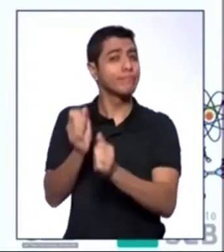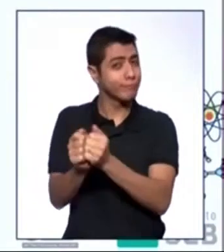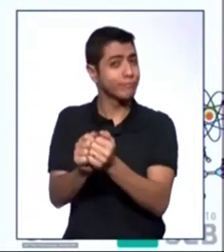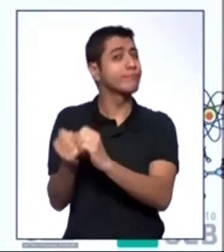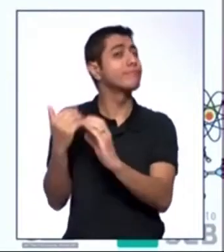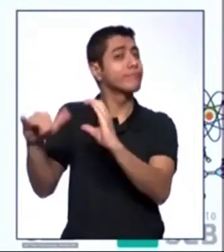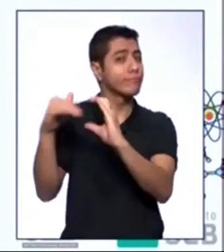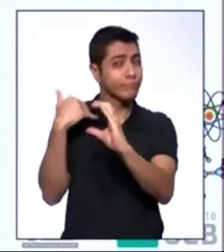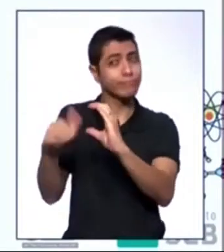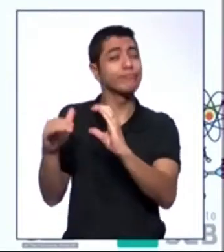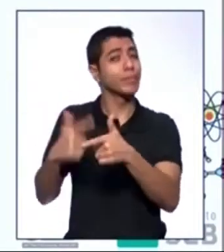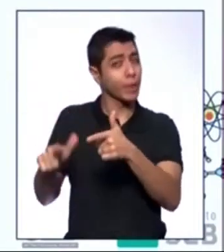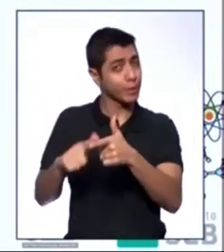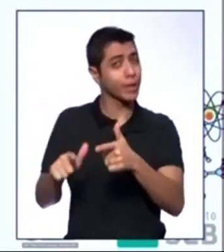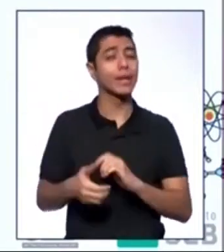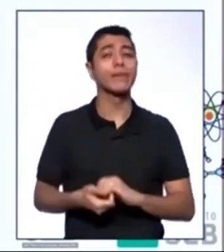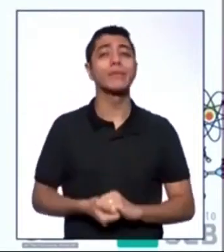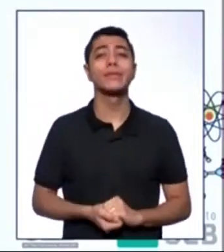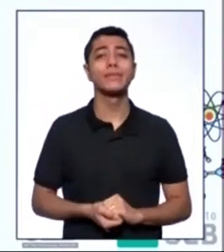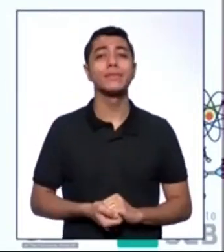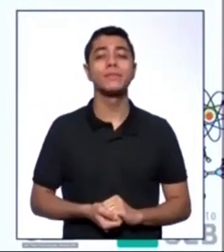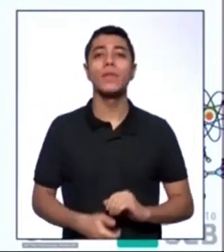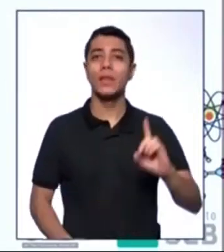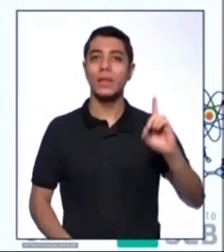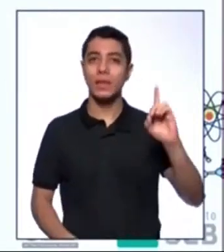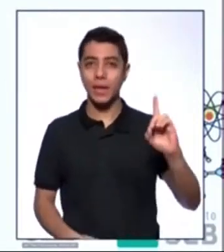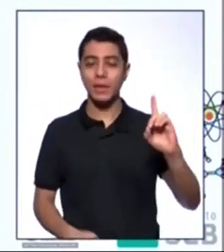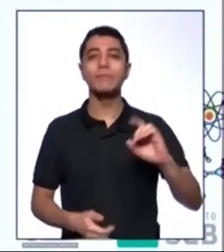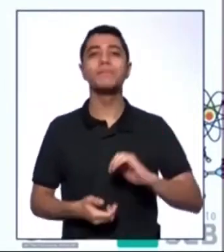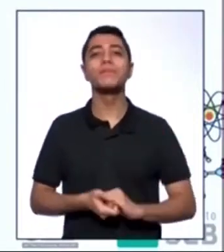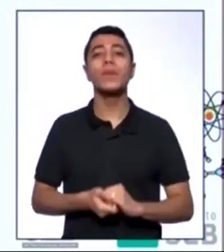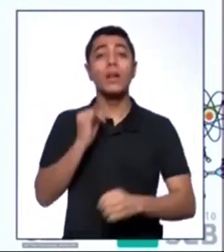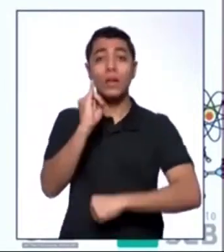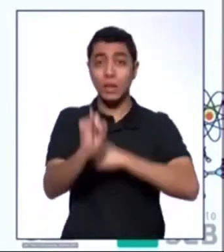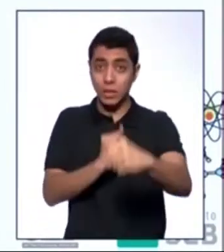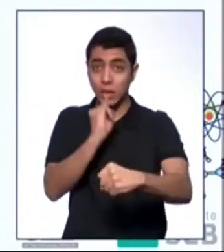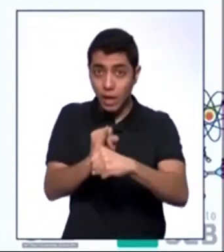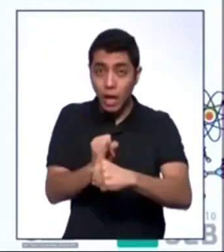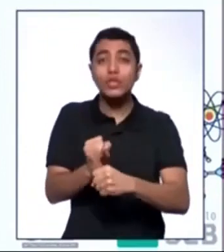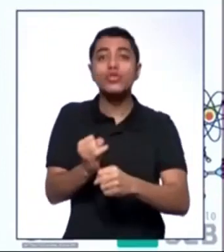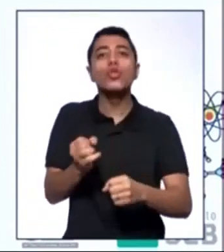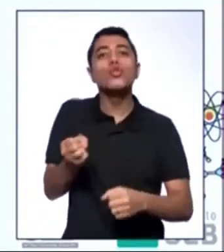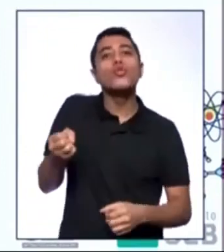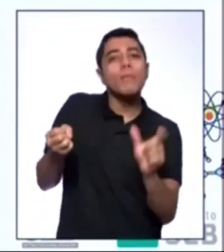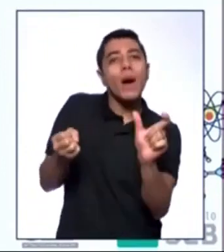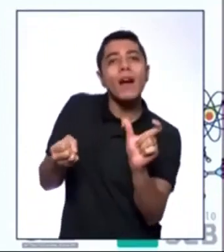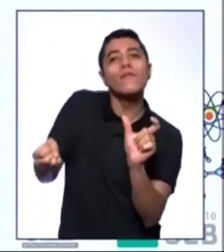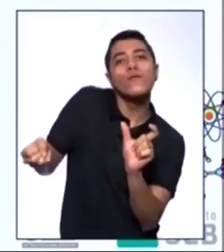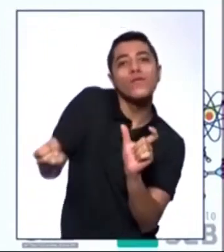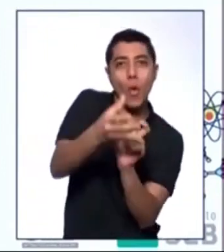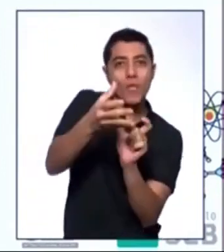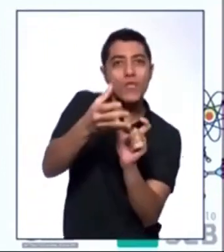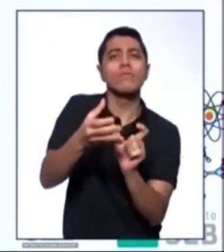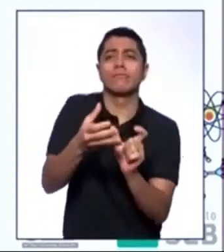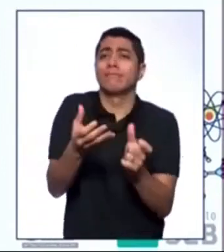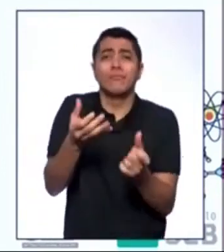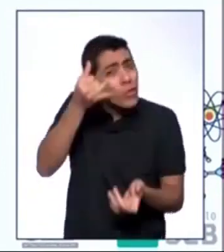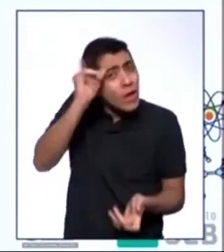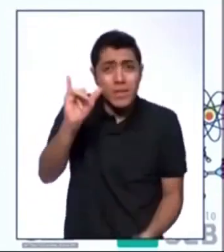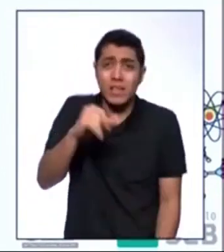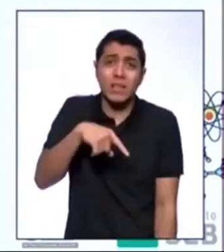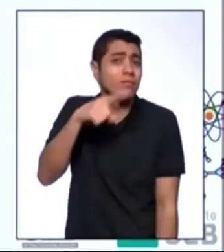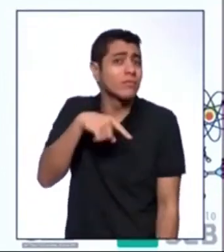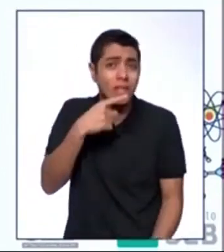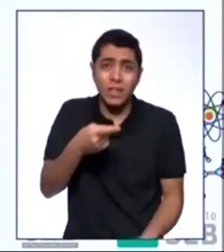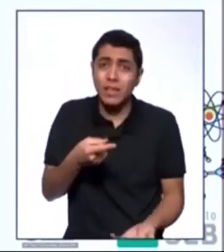de neologismos no campo cibernético é inevitável e restringe a capacidade de compreensão dos internautas